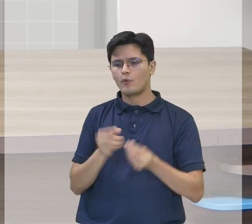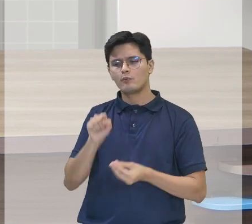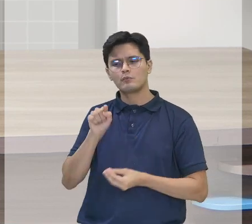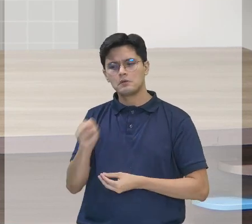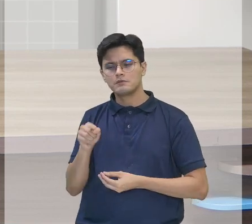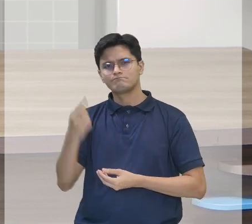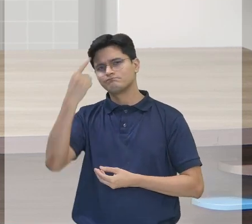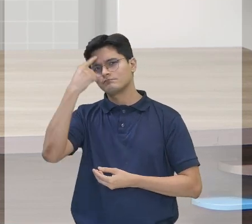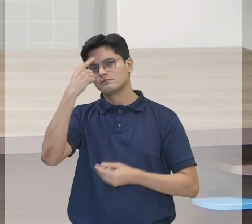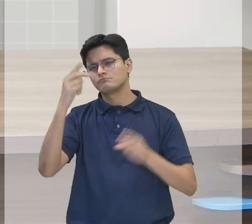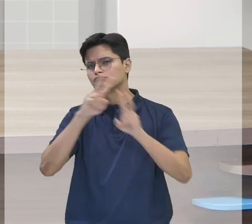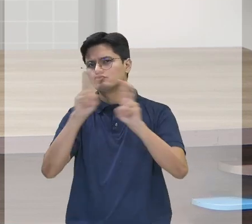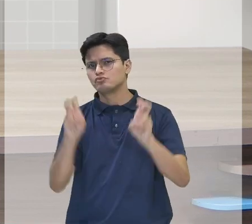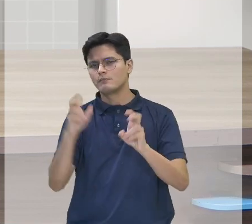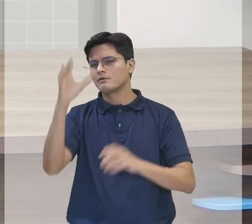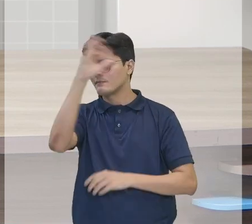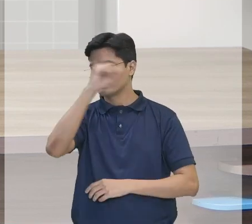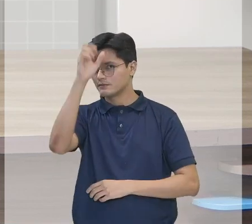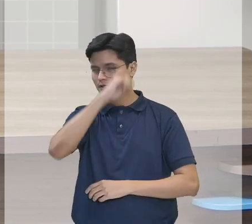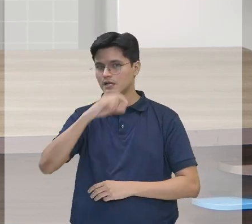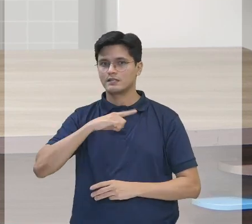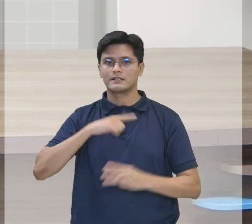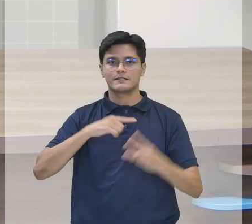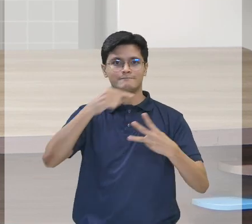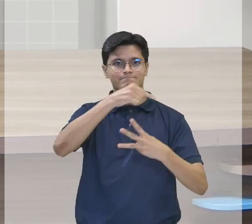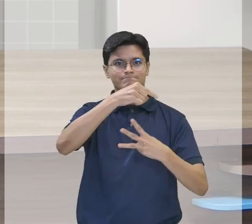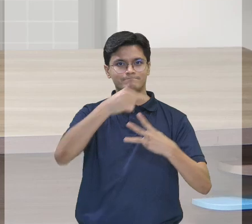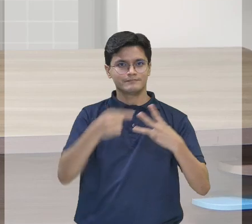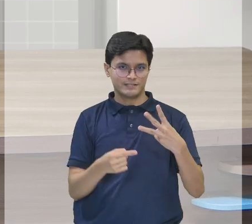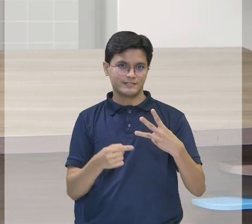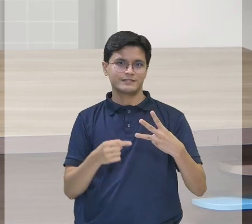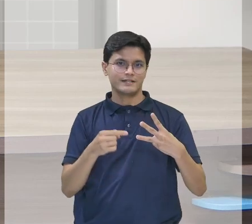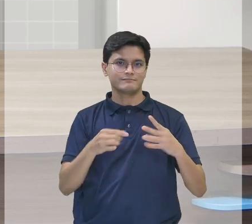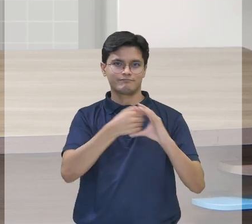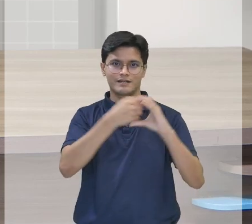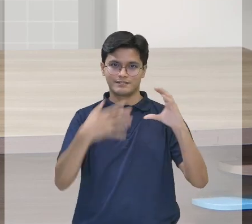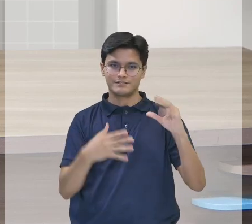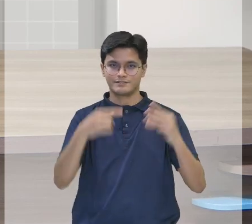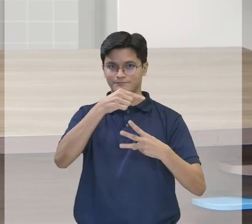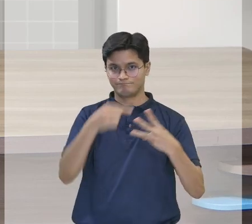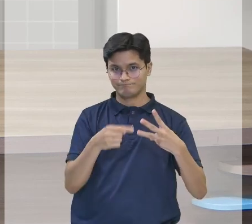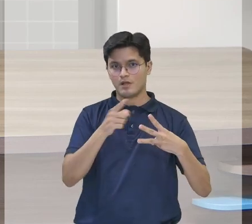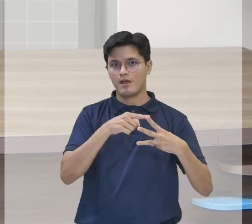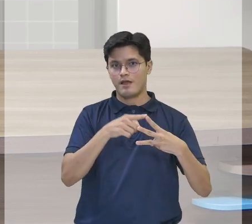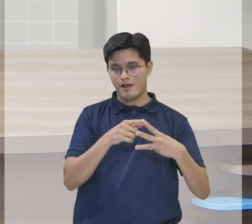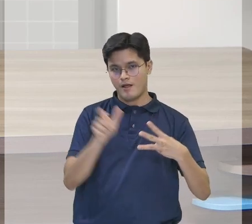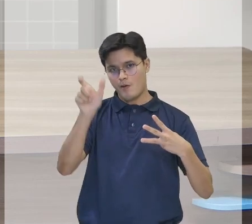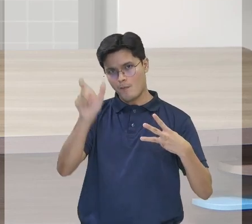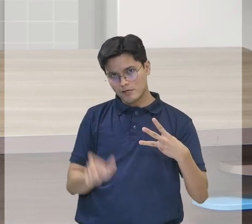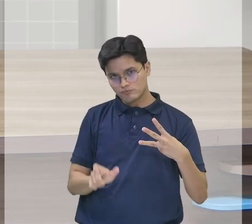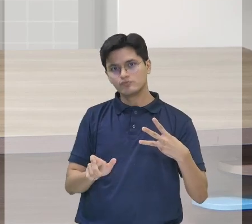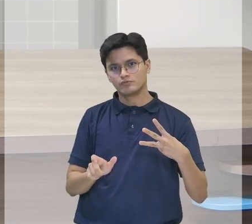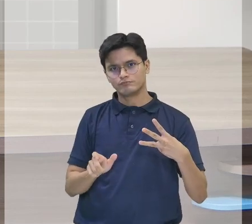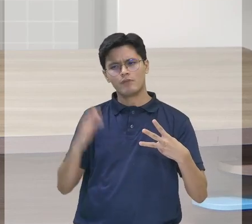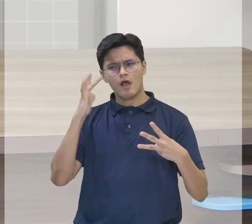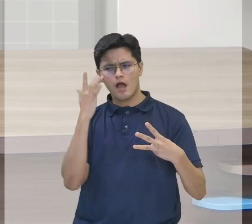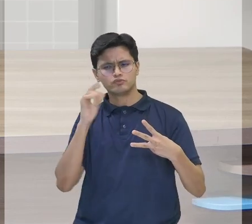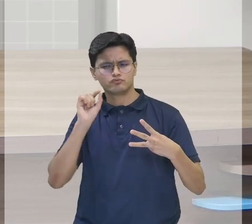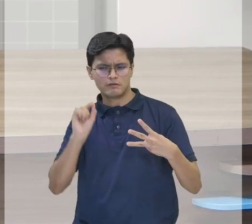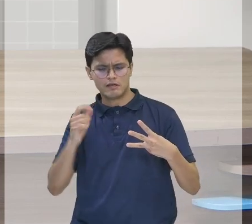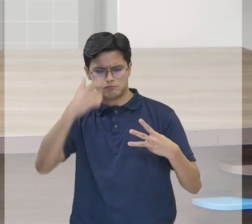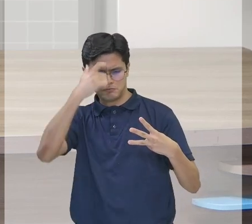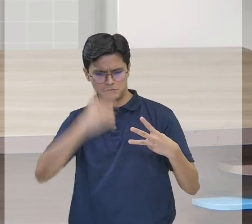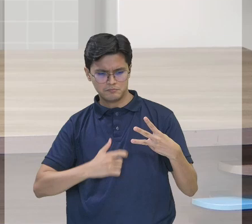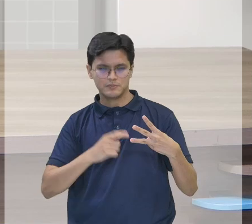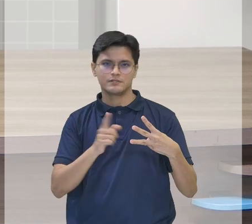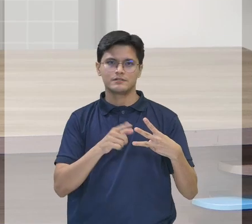3 variáveis: a pessoa, que é aquilo que eu acho de mim mesmo e dos outros; a tarefa, que é tudo que ele faz ali no